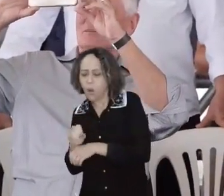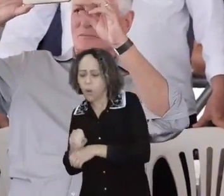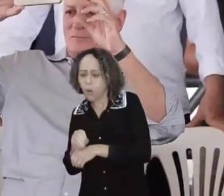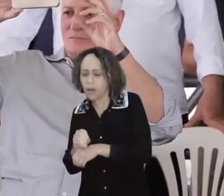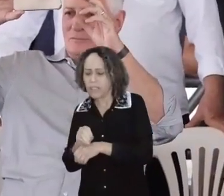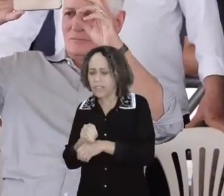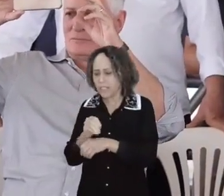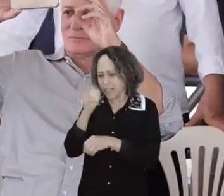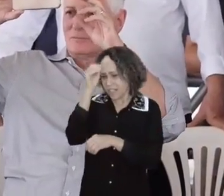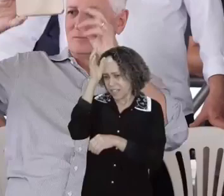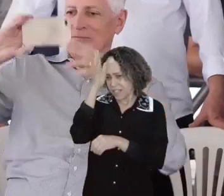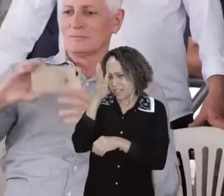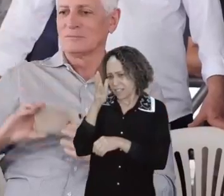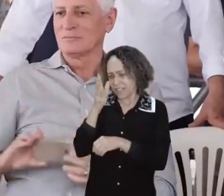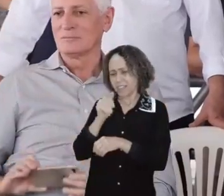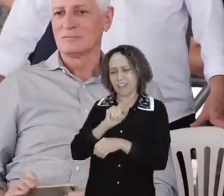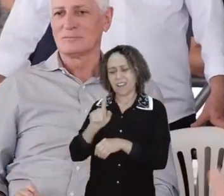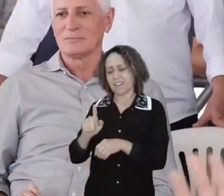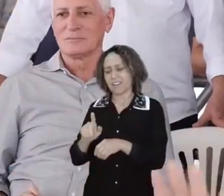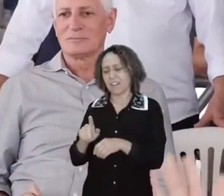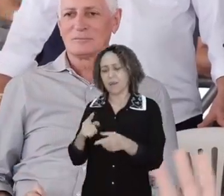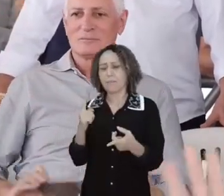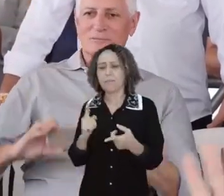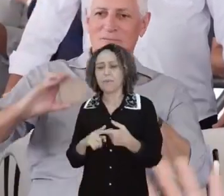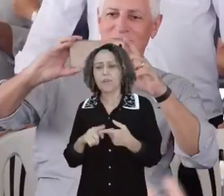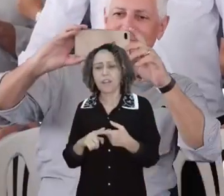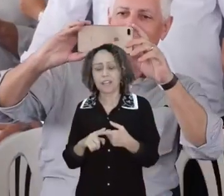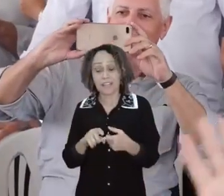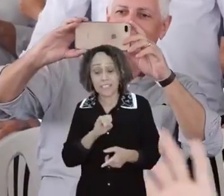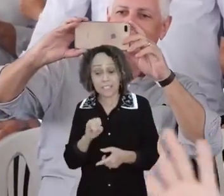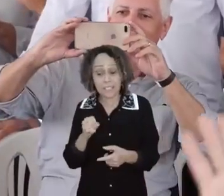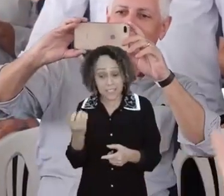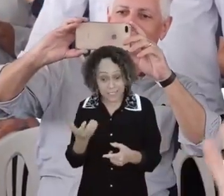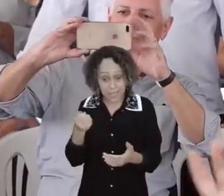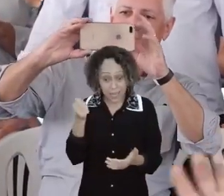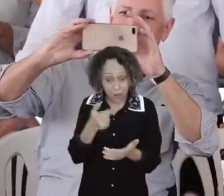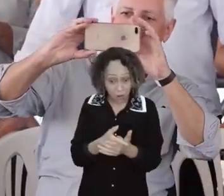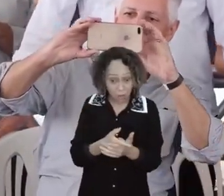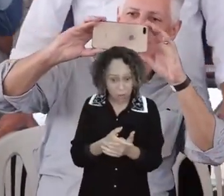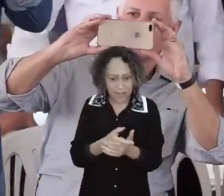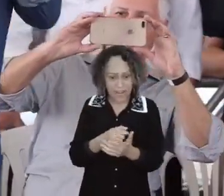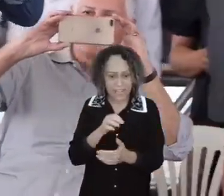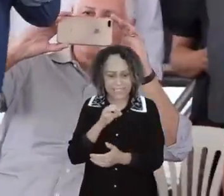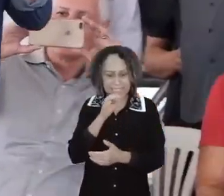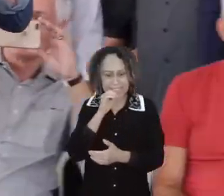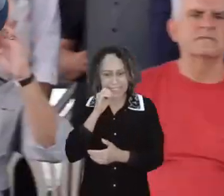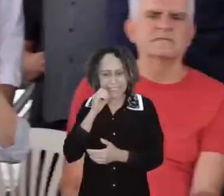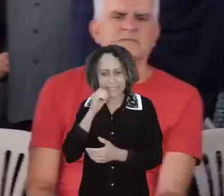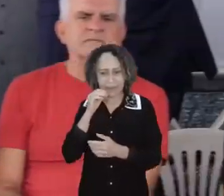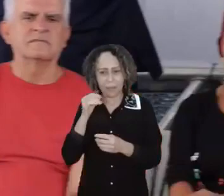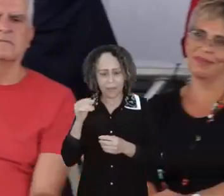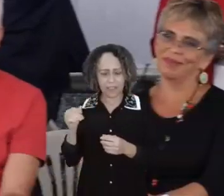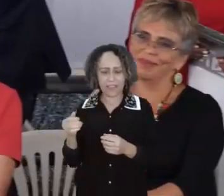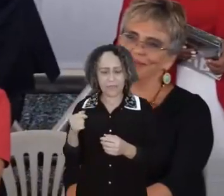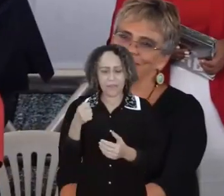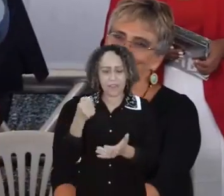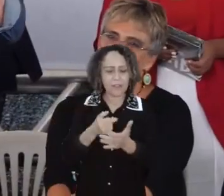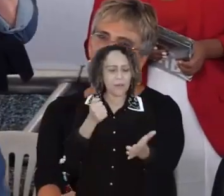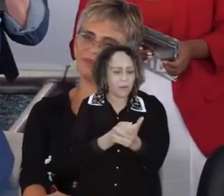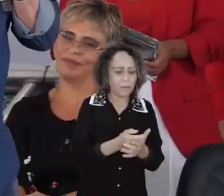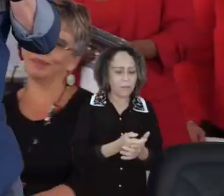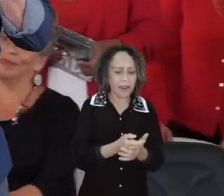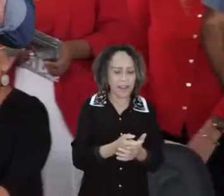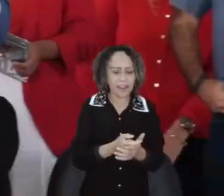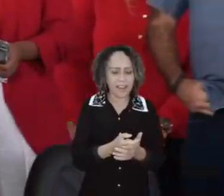soja, mas se quiser comer um quiabo, ele vai comprar do pequeno e médio produtor. Se quiser comer uma galinha